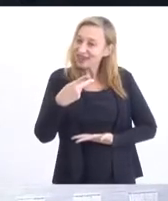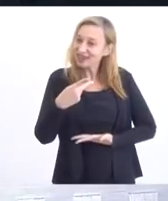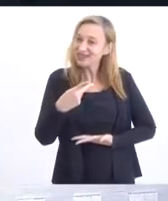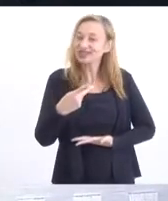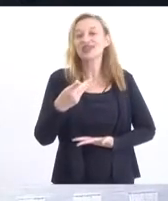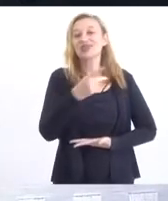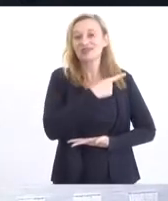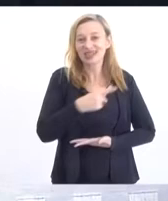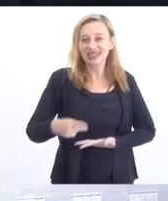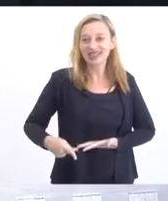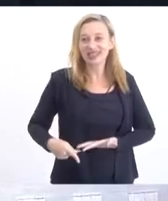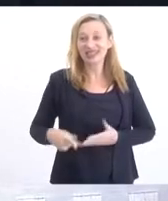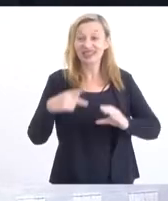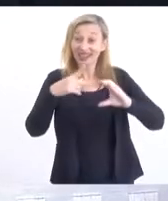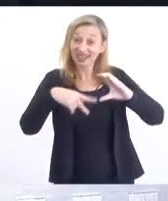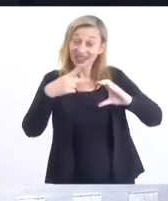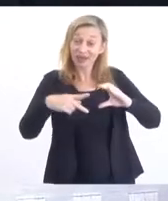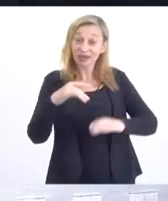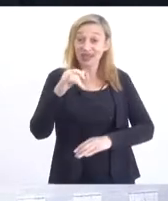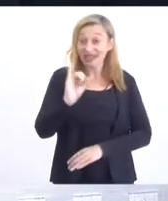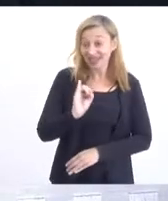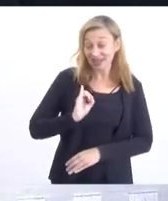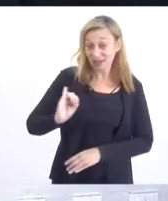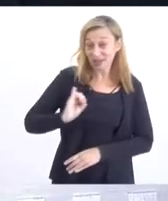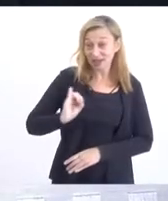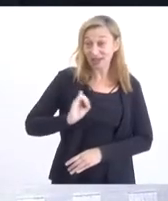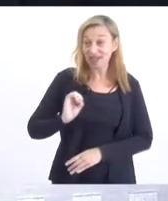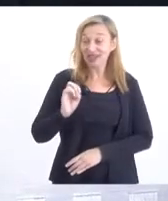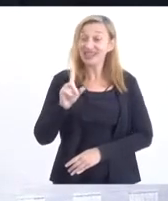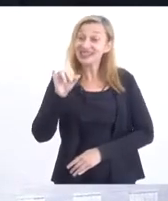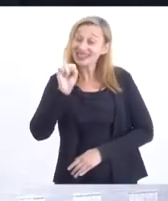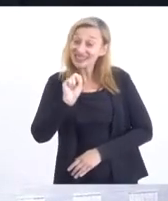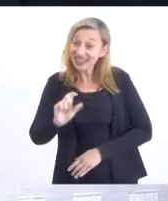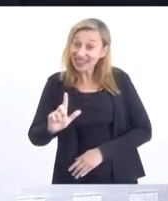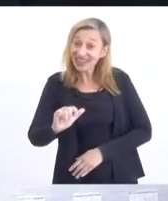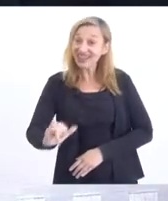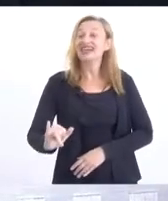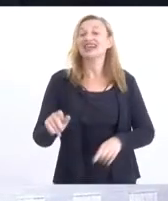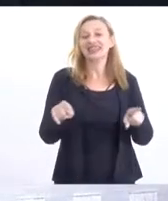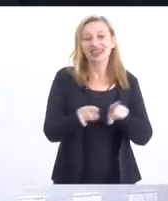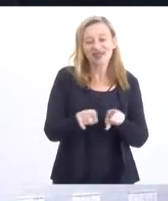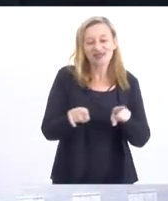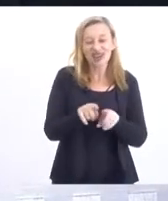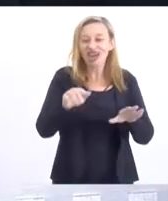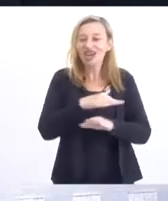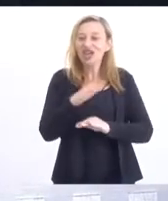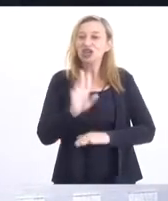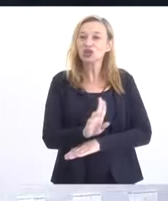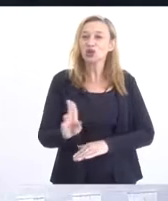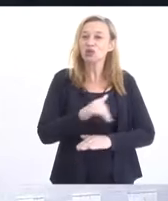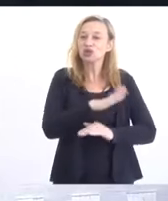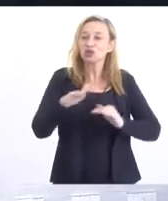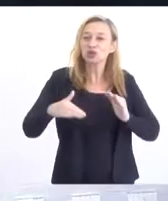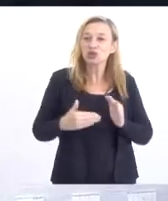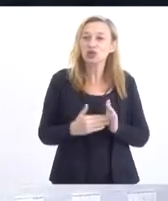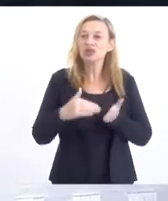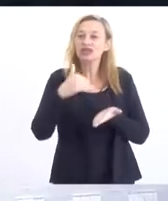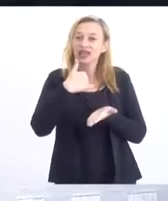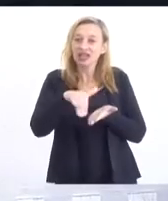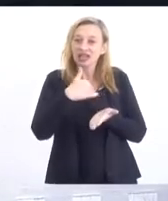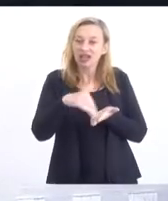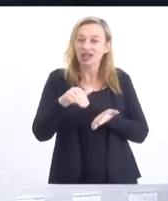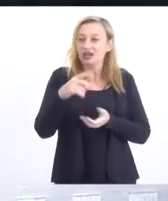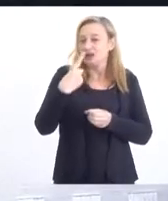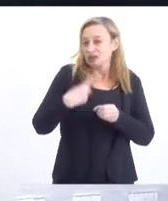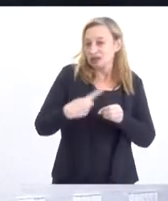o presidente da Câmara de Itaperuna, vereador Sinei, sem não antes saudar também, em nome de todos os secretários municipais presentes,